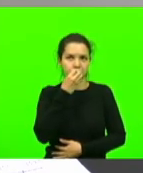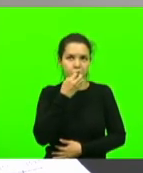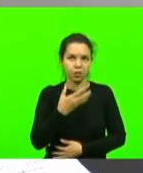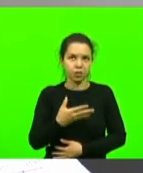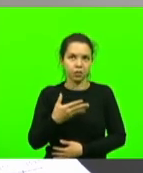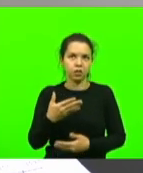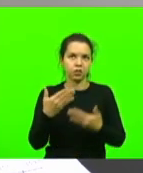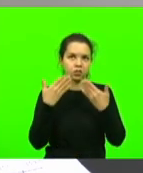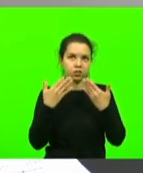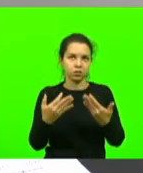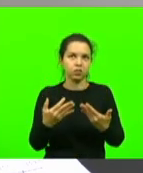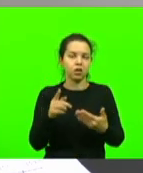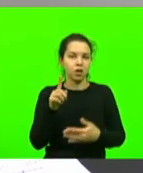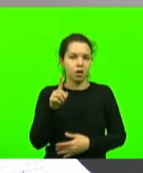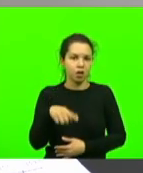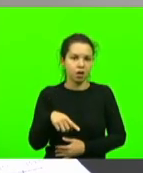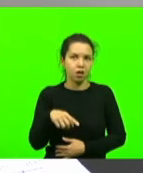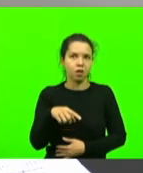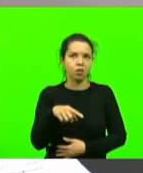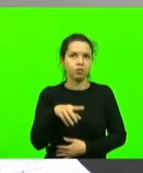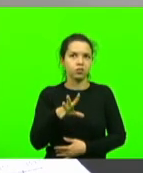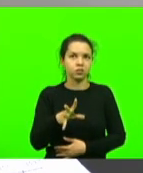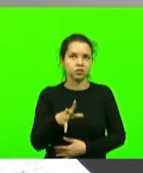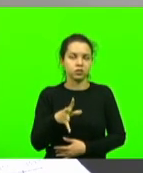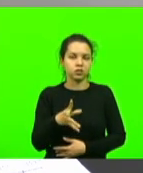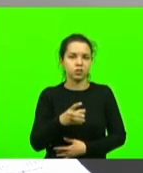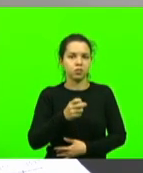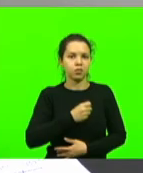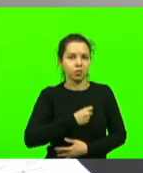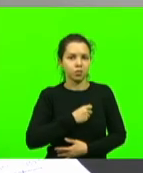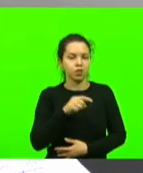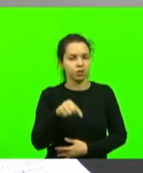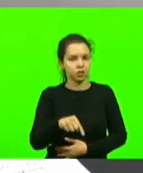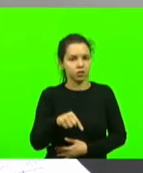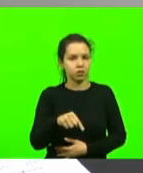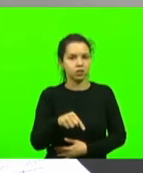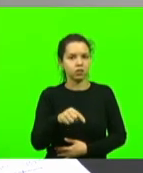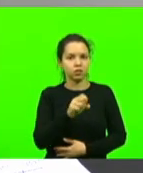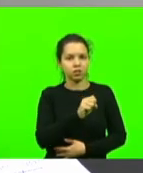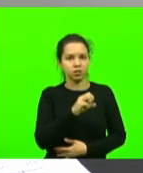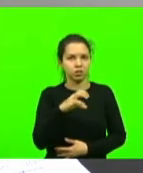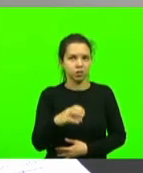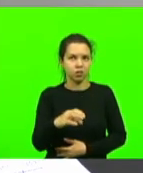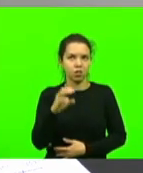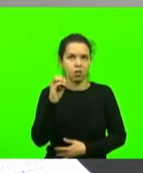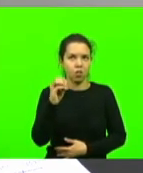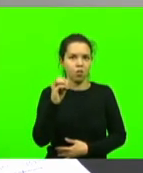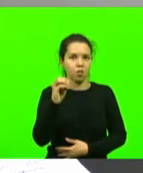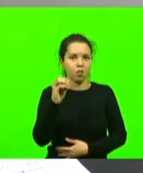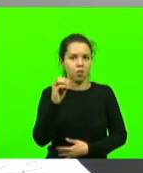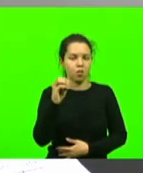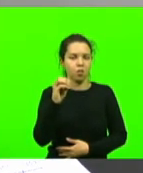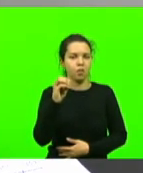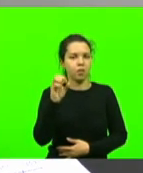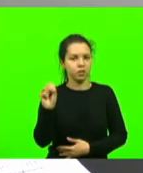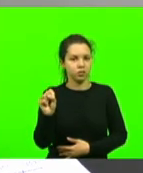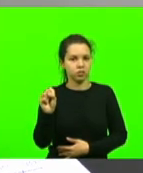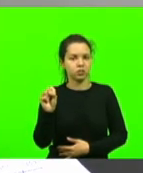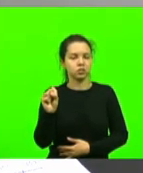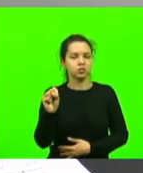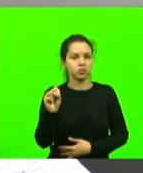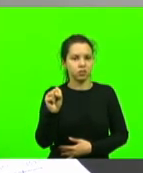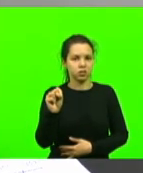que é o SAMU aqui em Santa Catarina que é uma uma UEFI né que assumiu toda